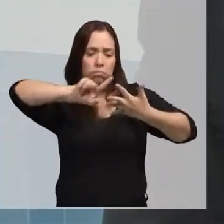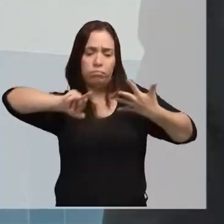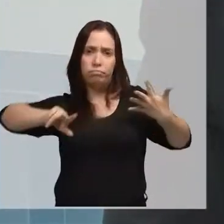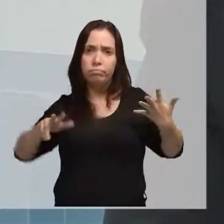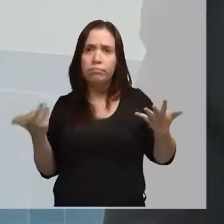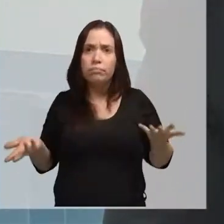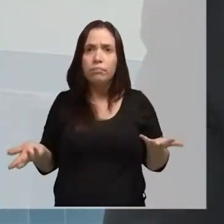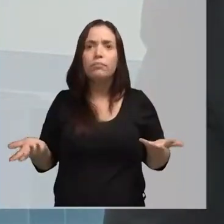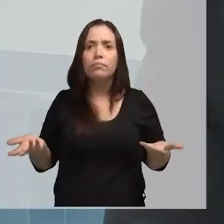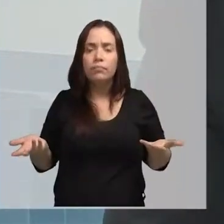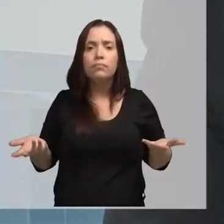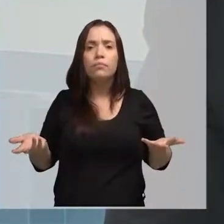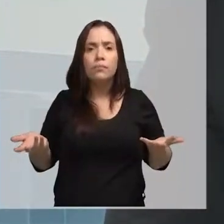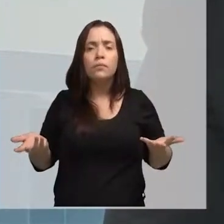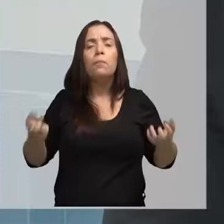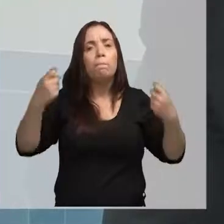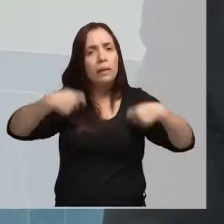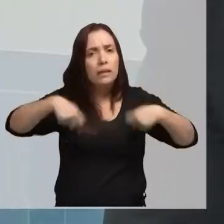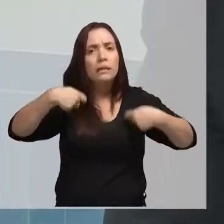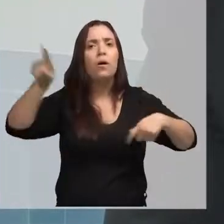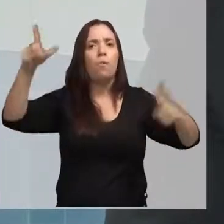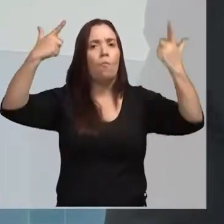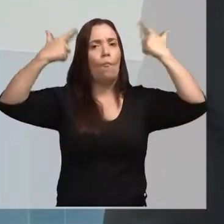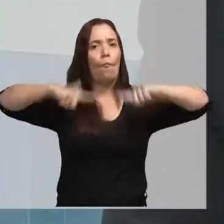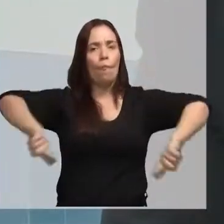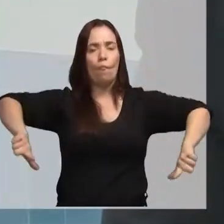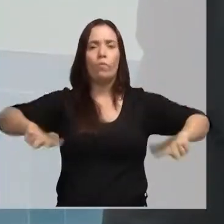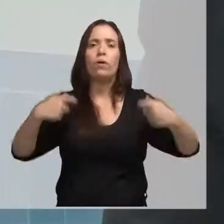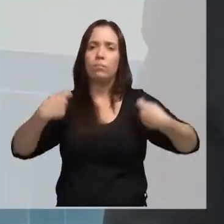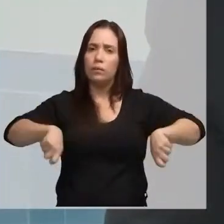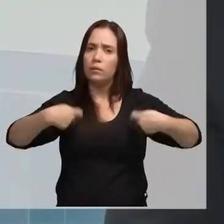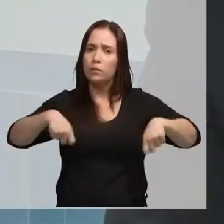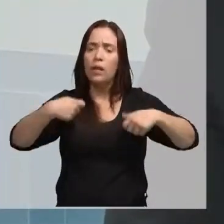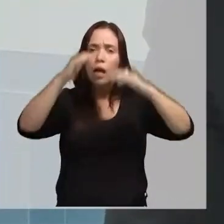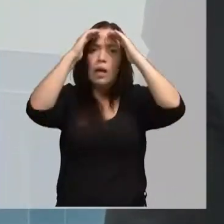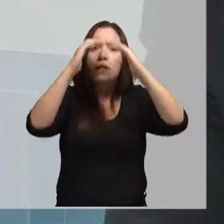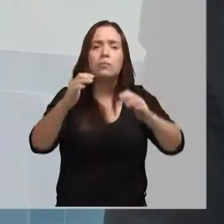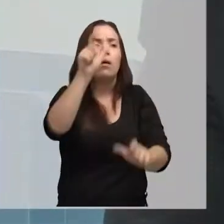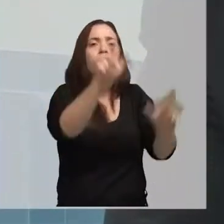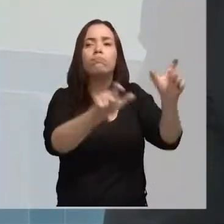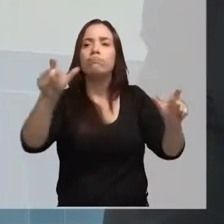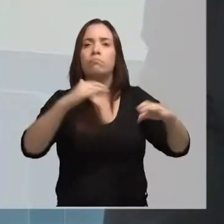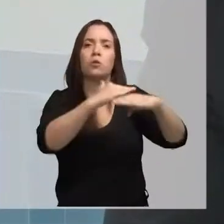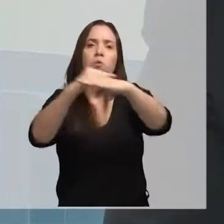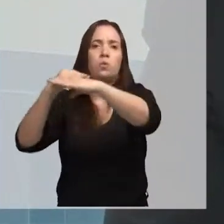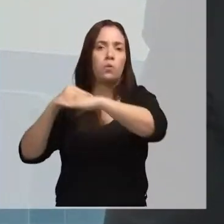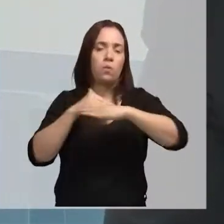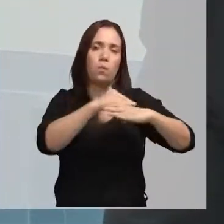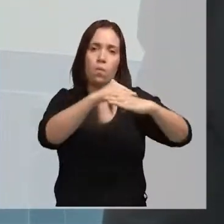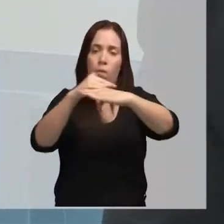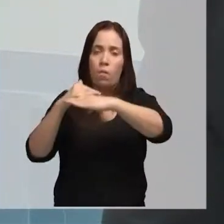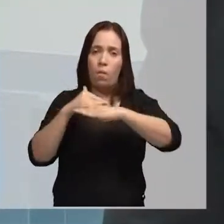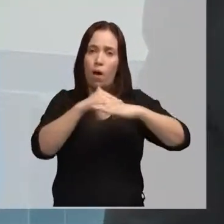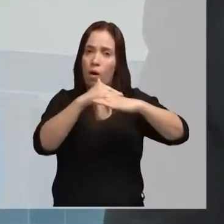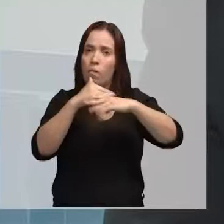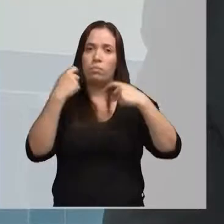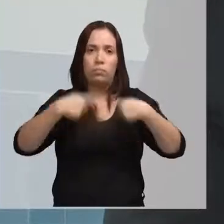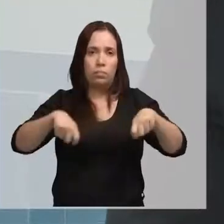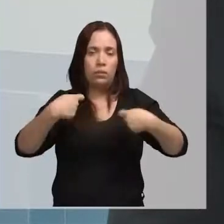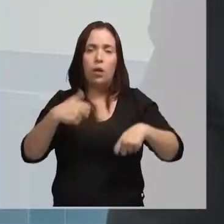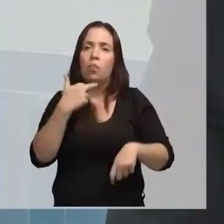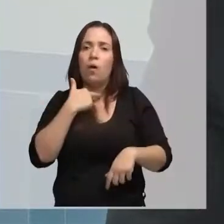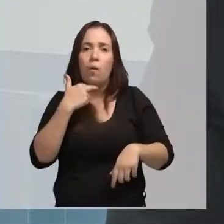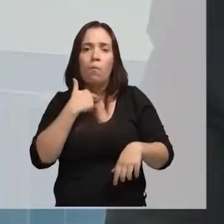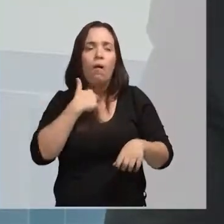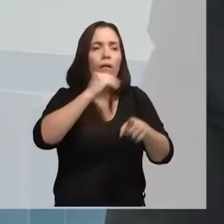exigindo tivesse no meu lugar. Isenção, isonomia, igualdade. Porque a eleição só é limpa se ela for igual. Se ela